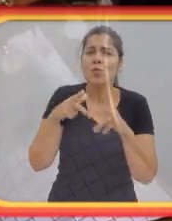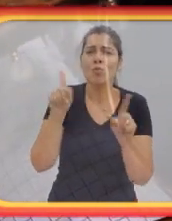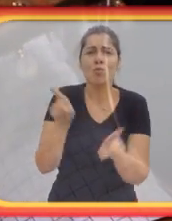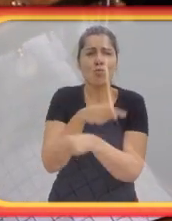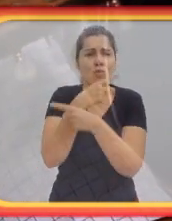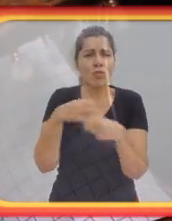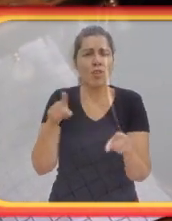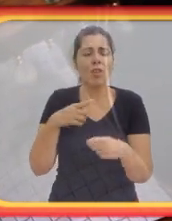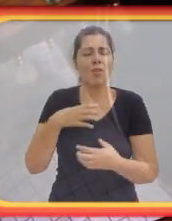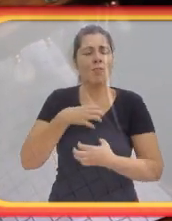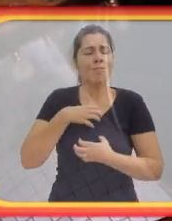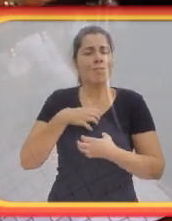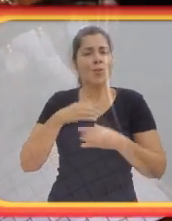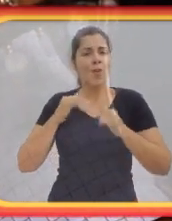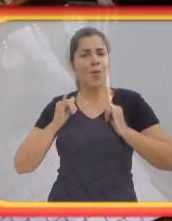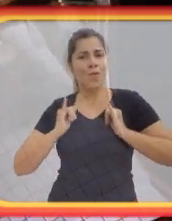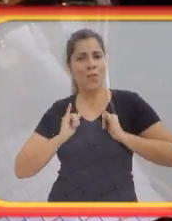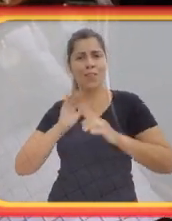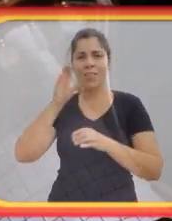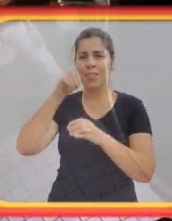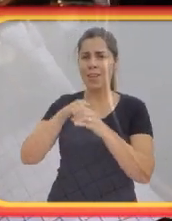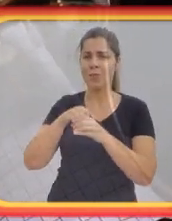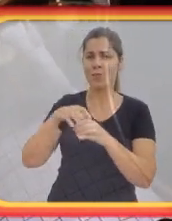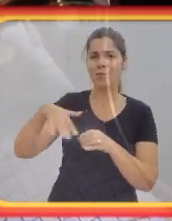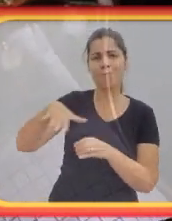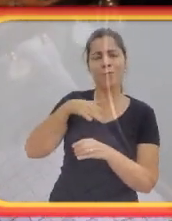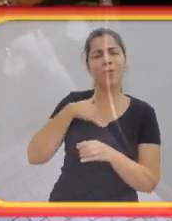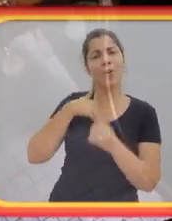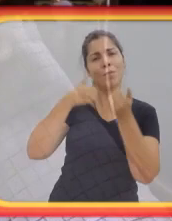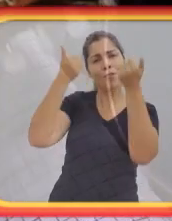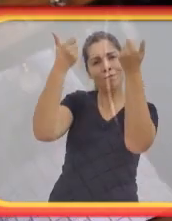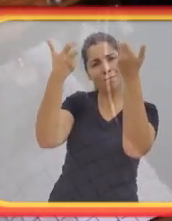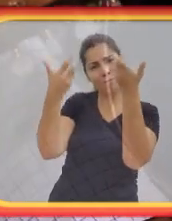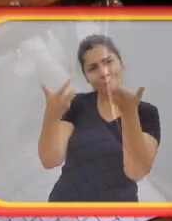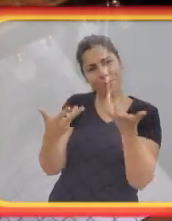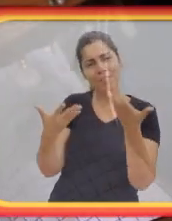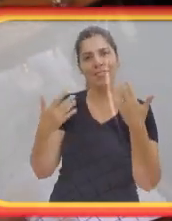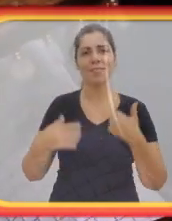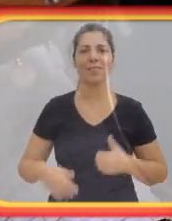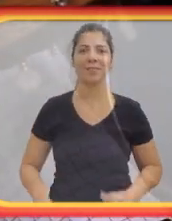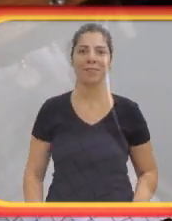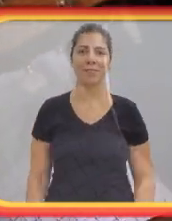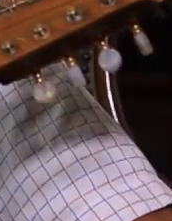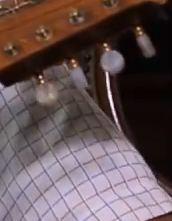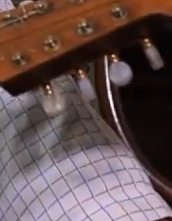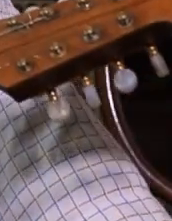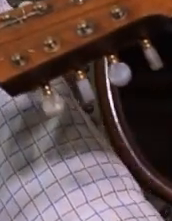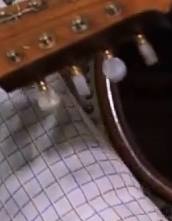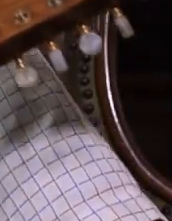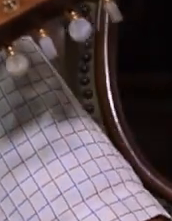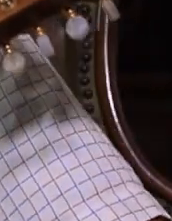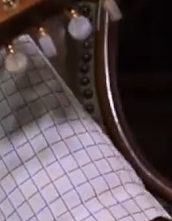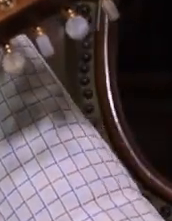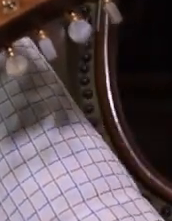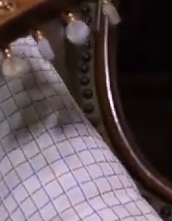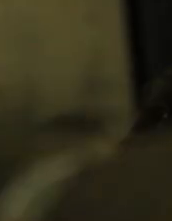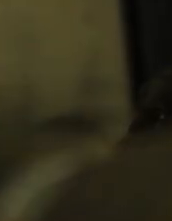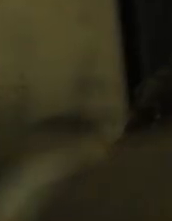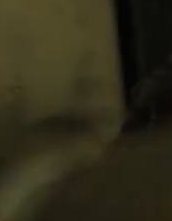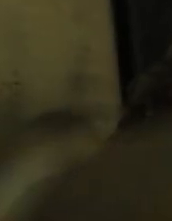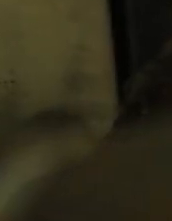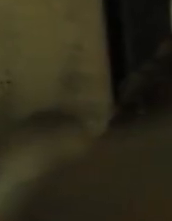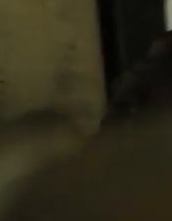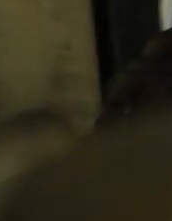Então, a música traz tudo isso para a gente, para mim principalmente. Eu sinto assim, eu acho que todo músico